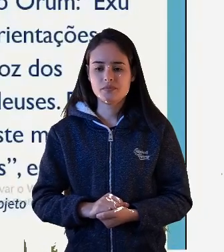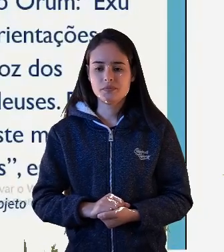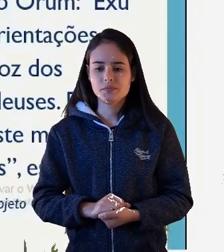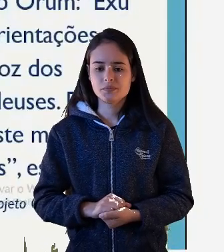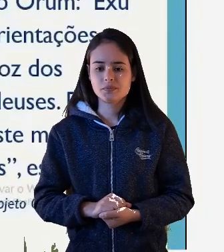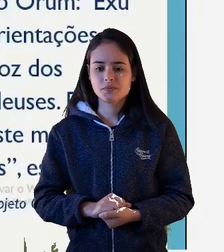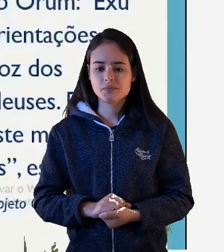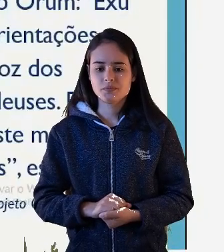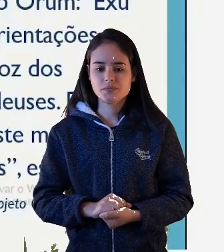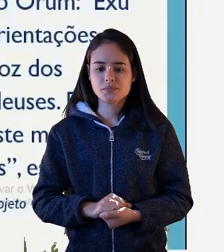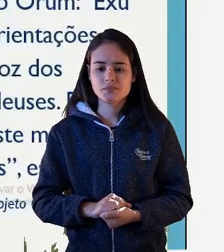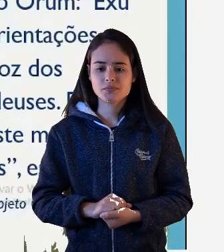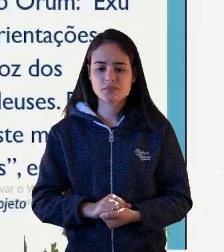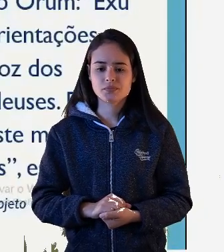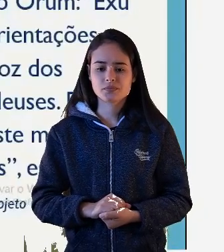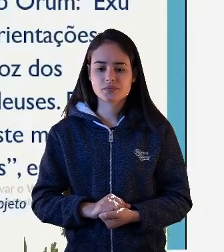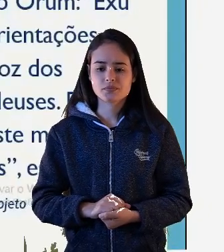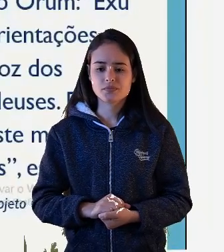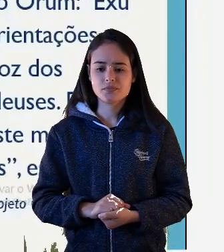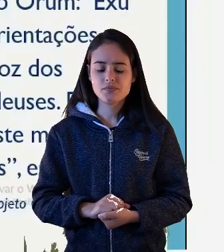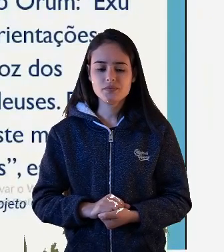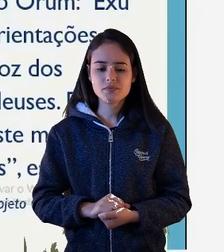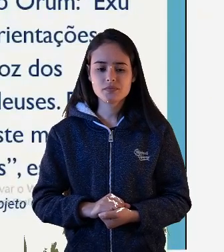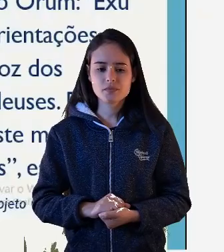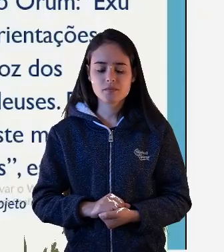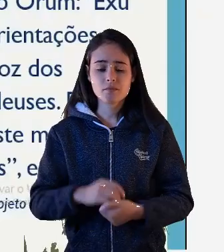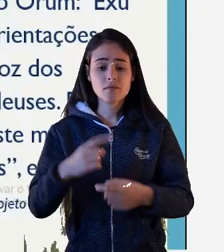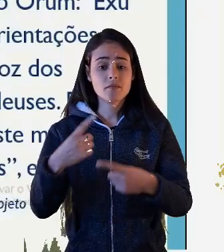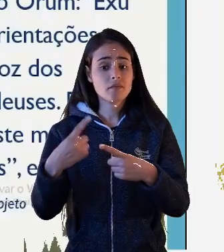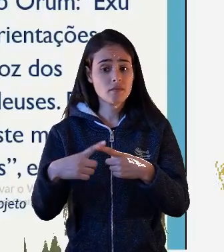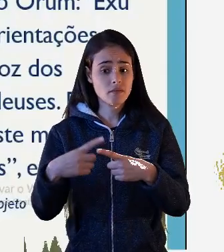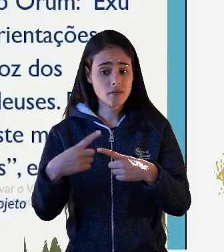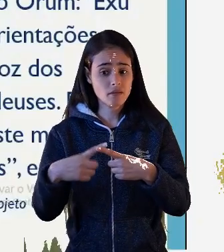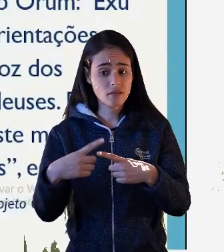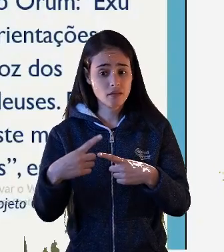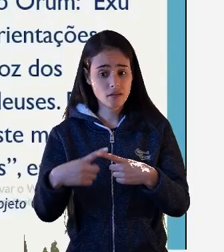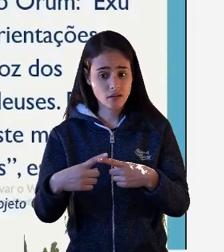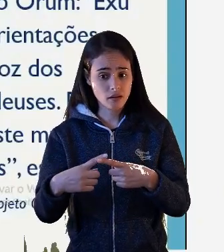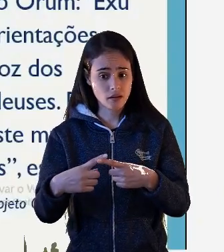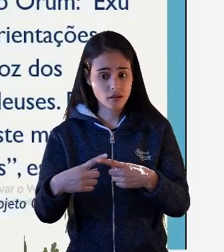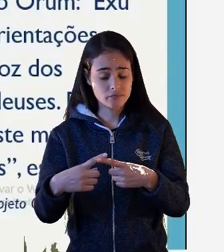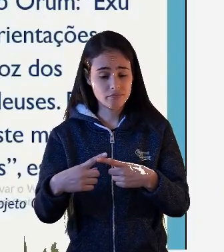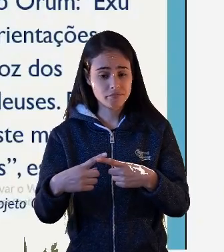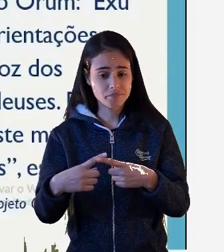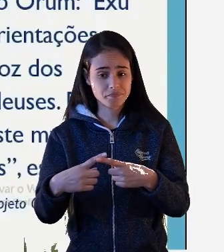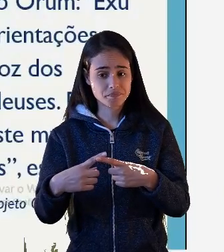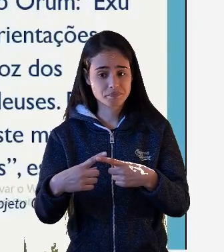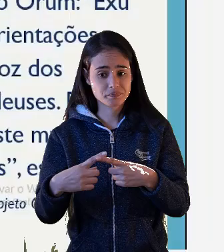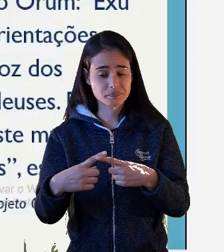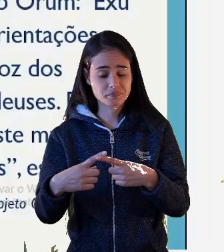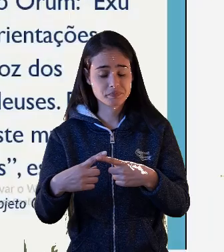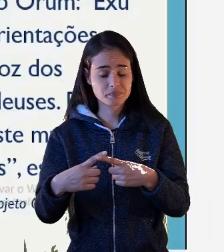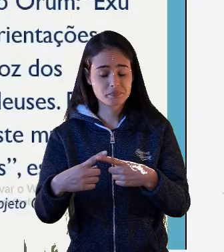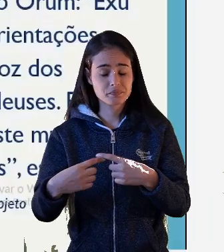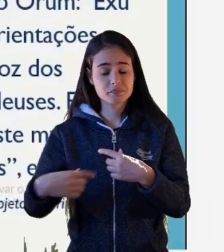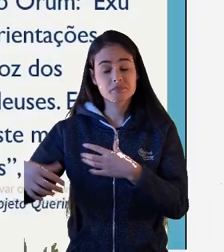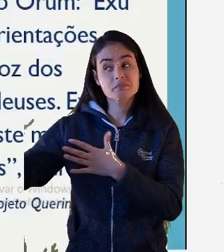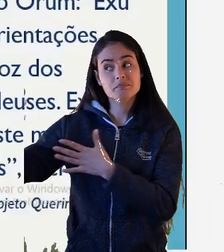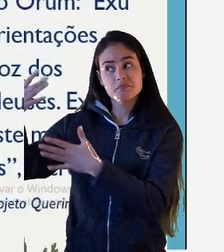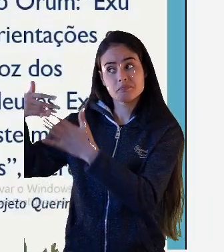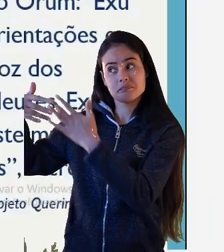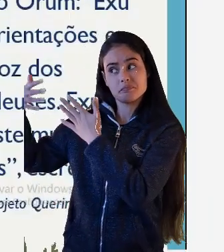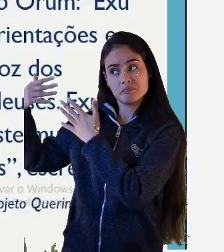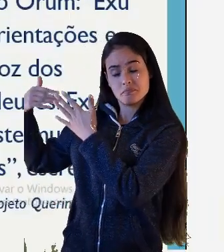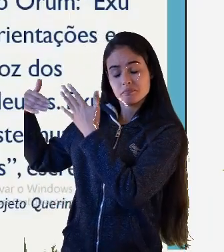ela fala que cada tridente é em seu lugar, né? Ela fala do tridente de Netuno, né? Netuno também anda com seu tridente, ninguém fica implicando